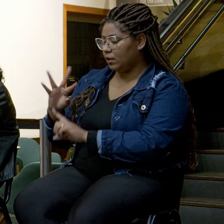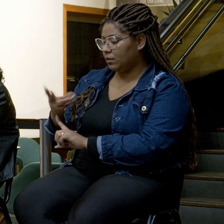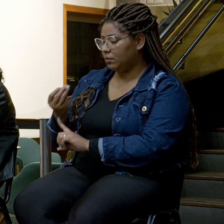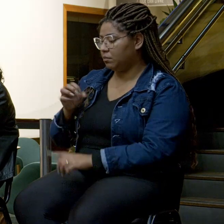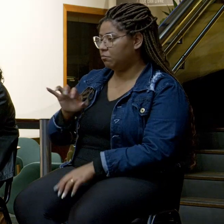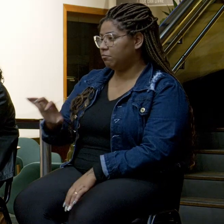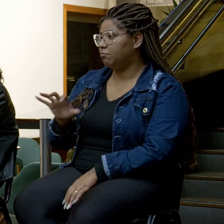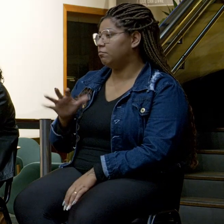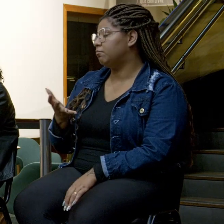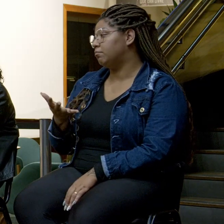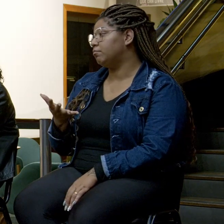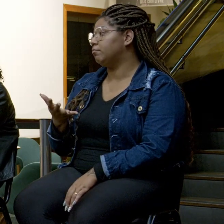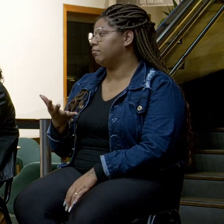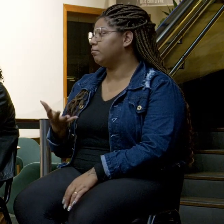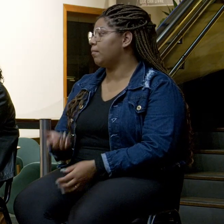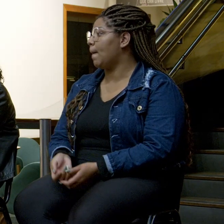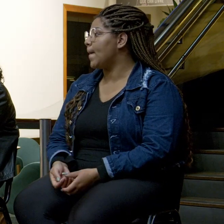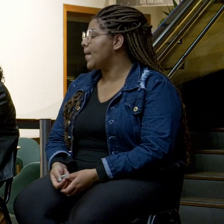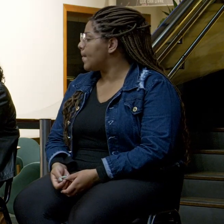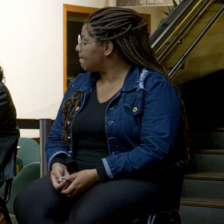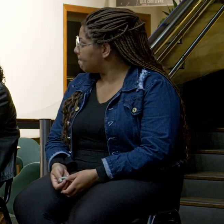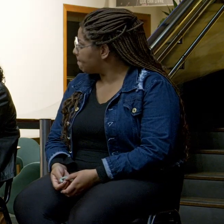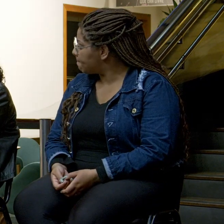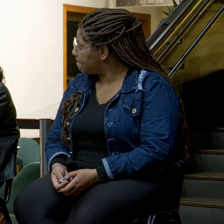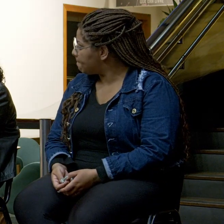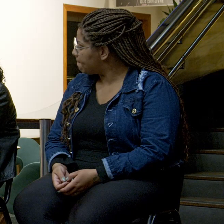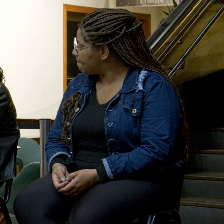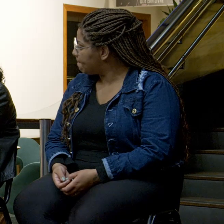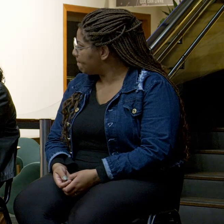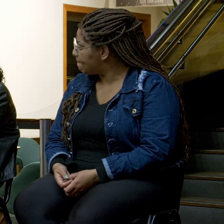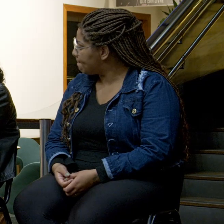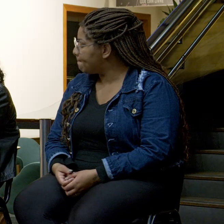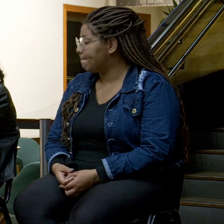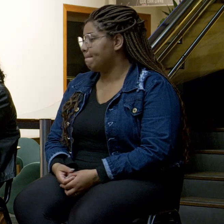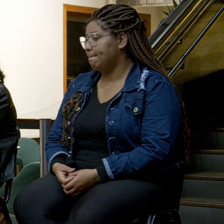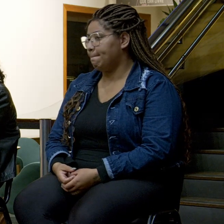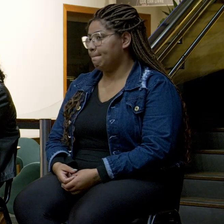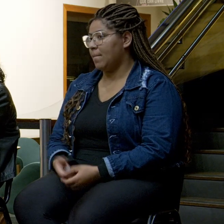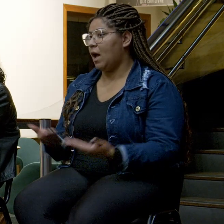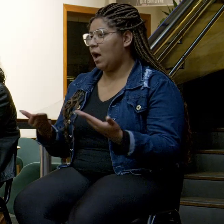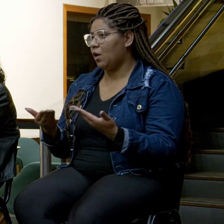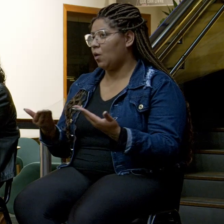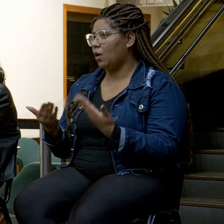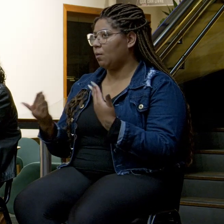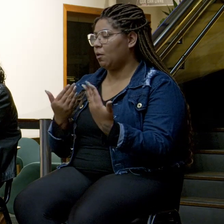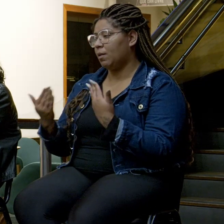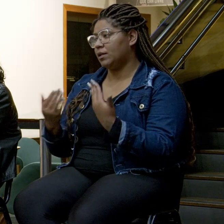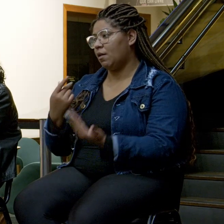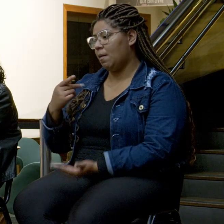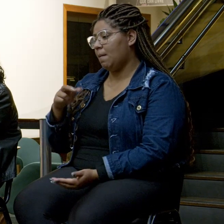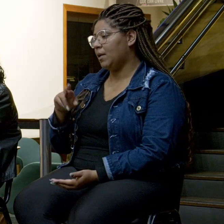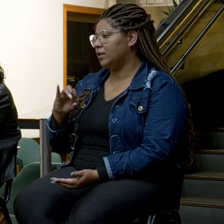subjetivação. Então, eu acho que... Agora, com relação ao Psyu, eu não saberia